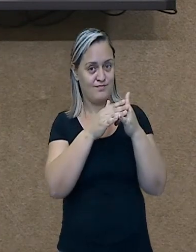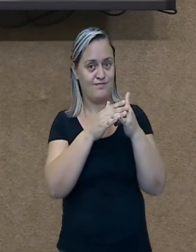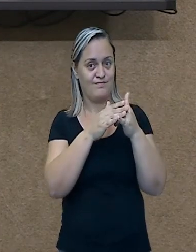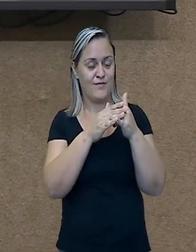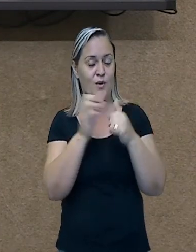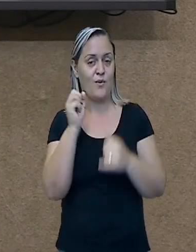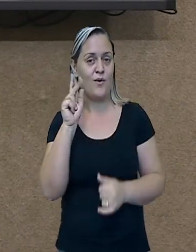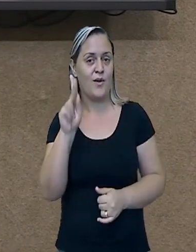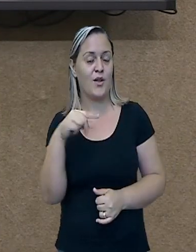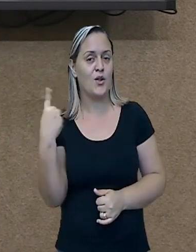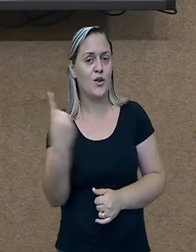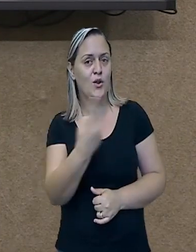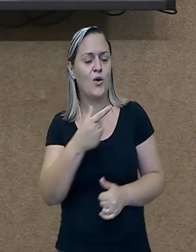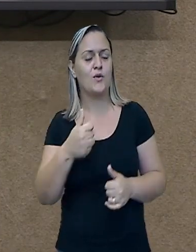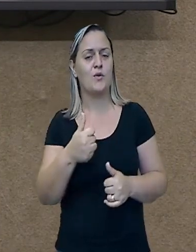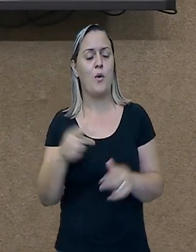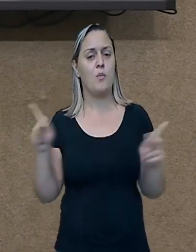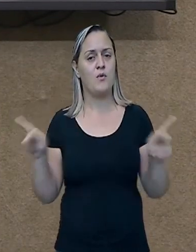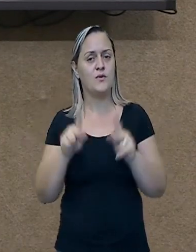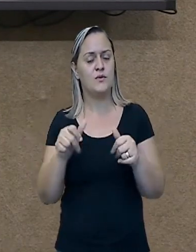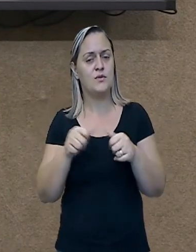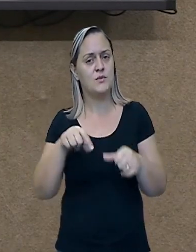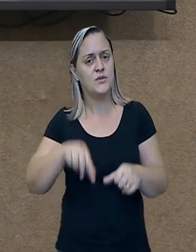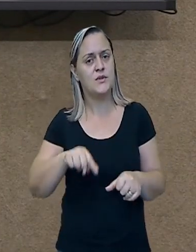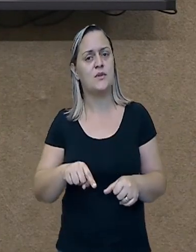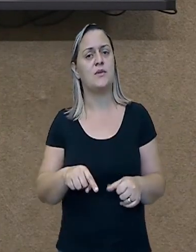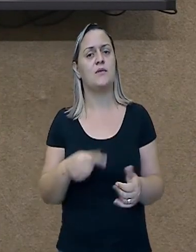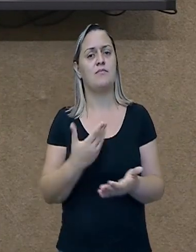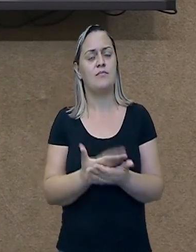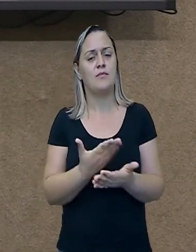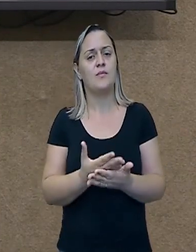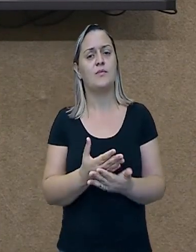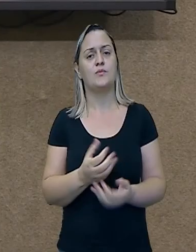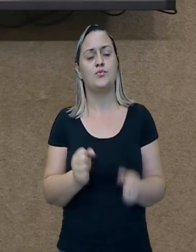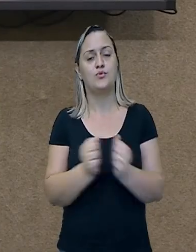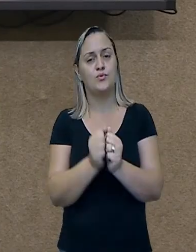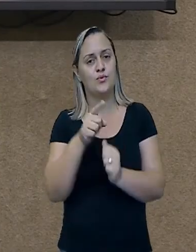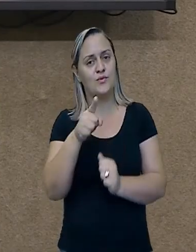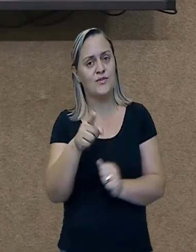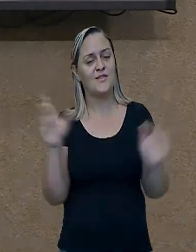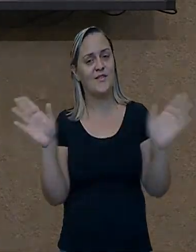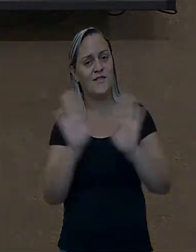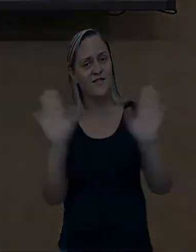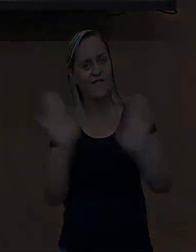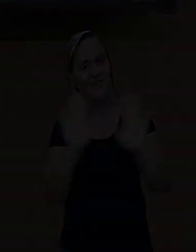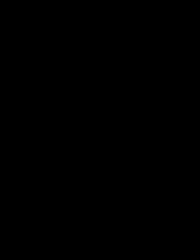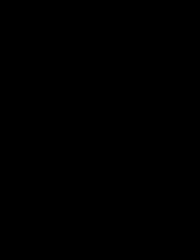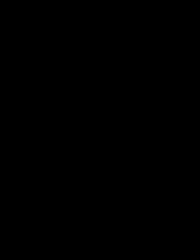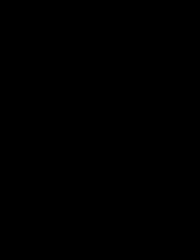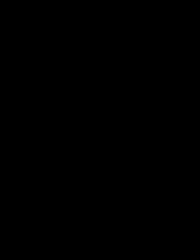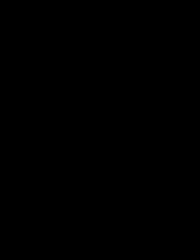outras. Nós, professores, estamos aqui levando o melhor para vocês em casa. Um abraço e até a próxima. E aí E aí E